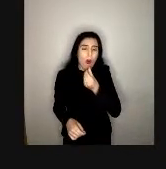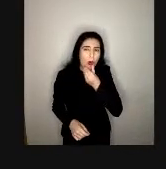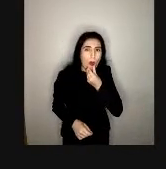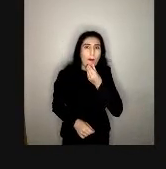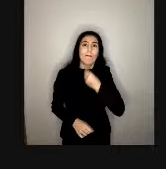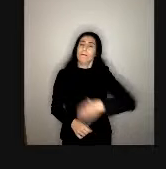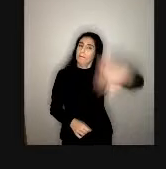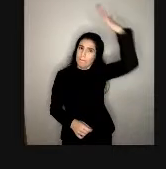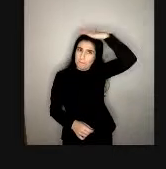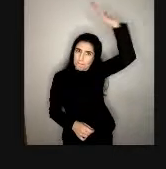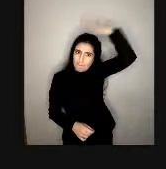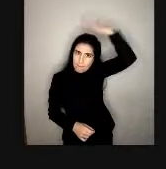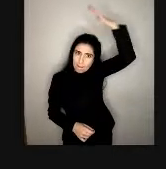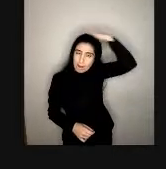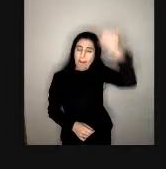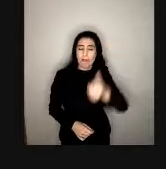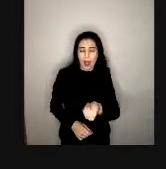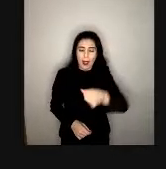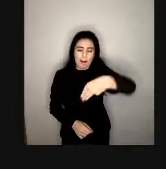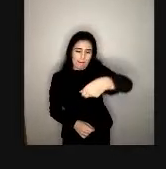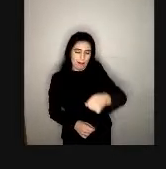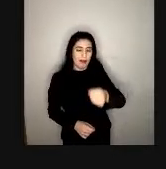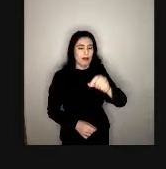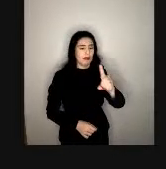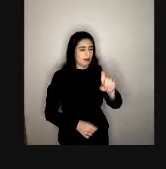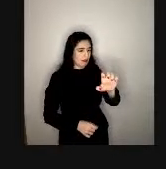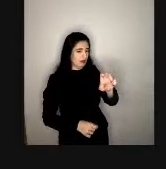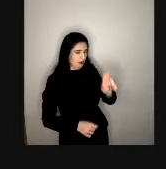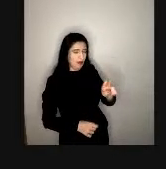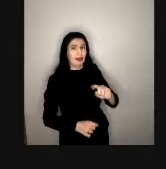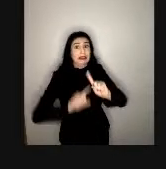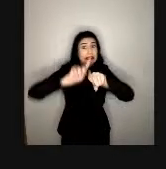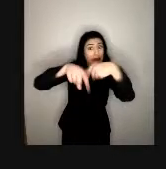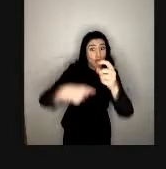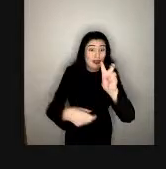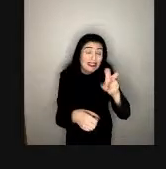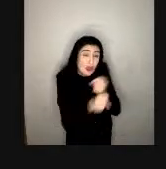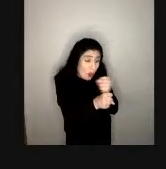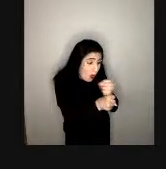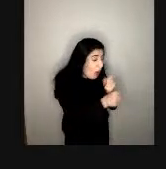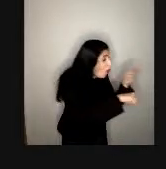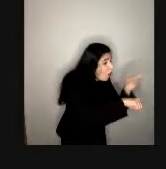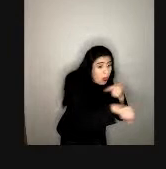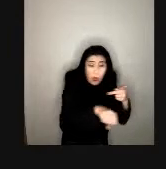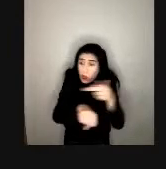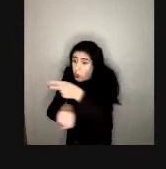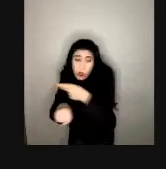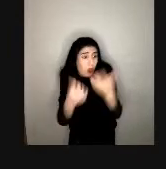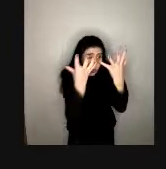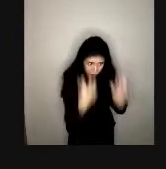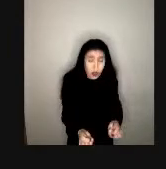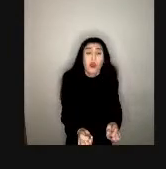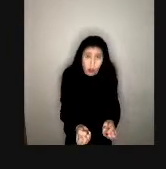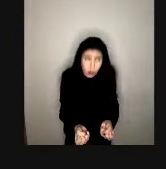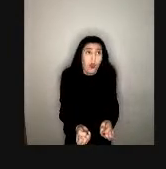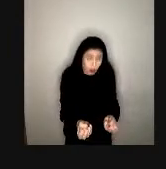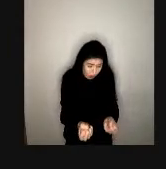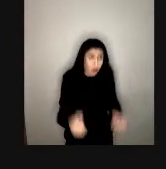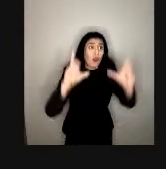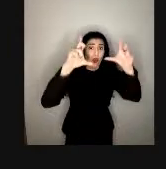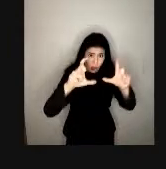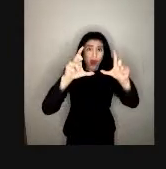consegui fotografar depois de 5 anos tentando conseguir um homem que aceitasse ser fotografado.